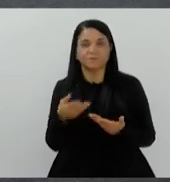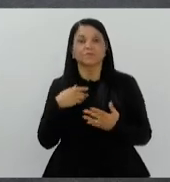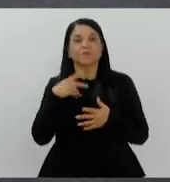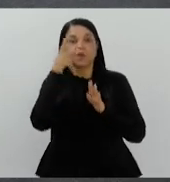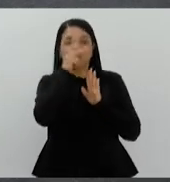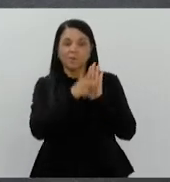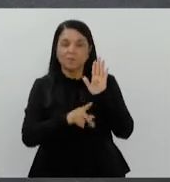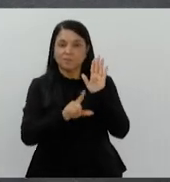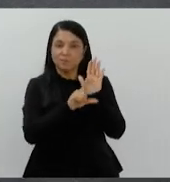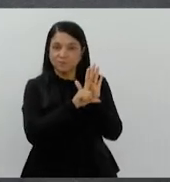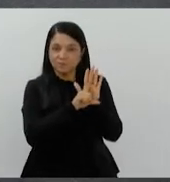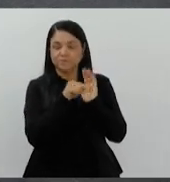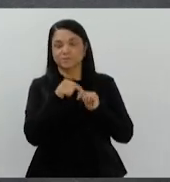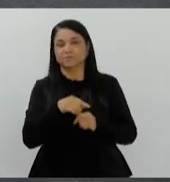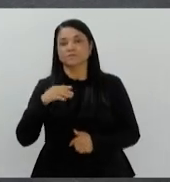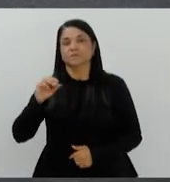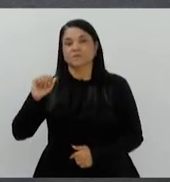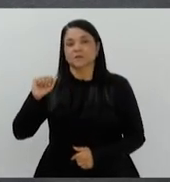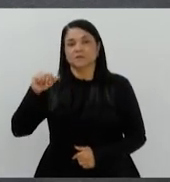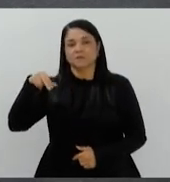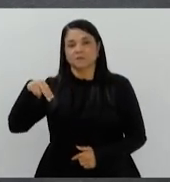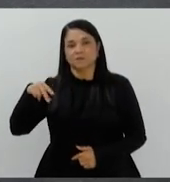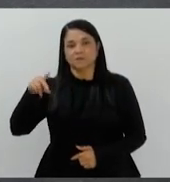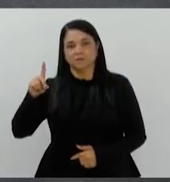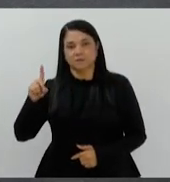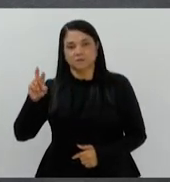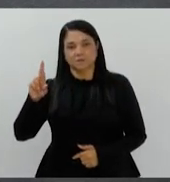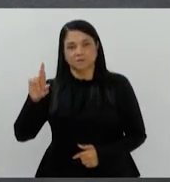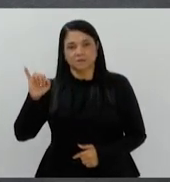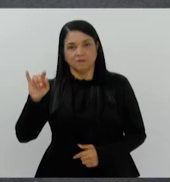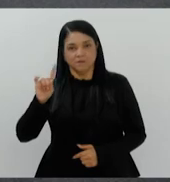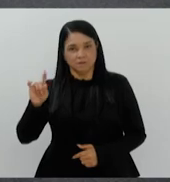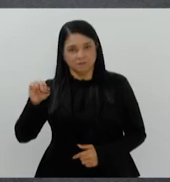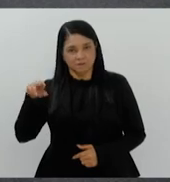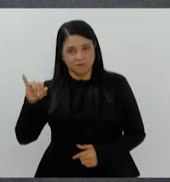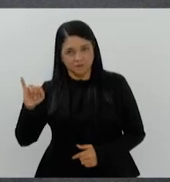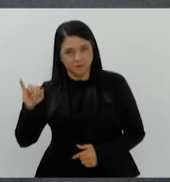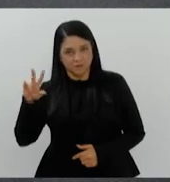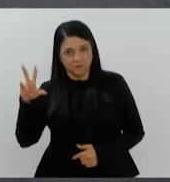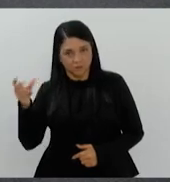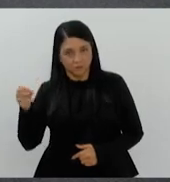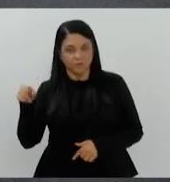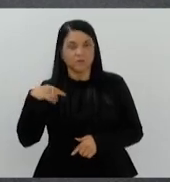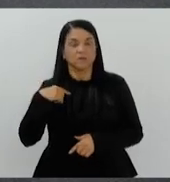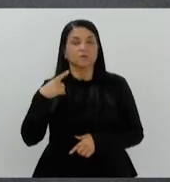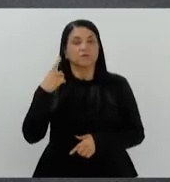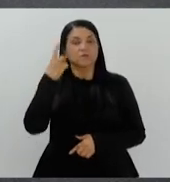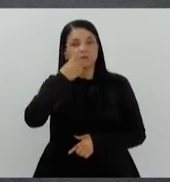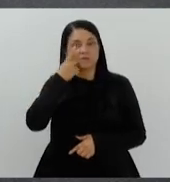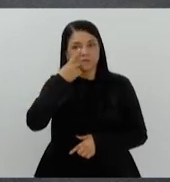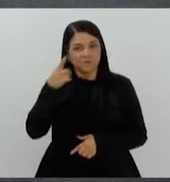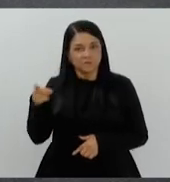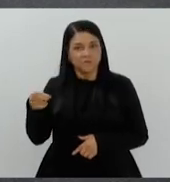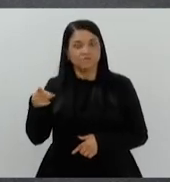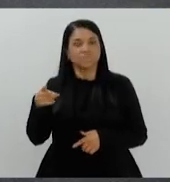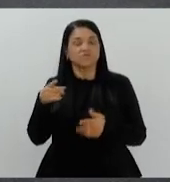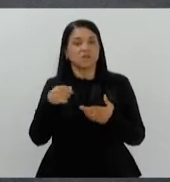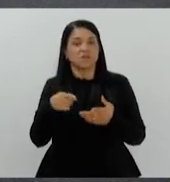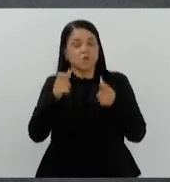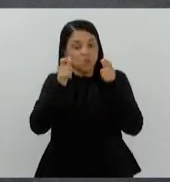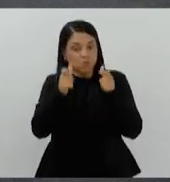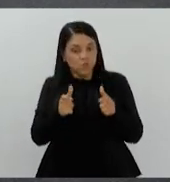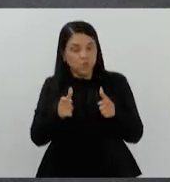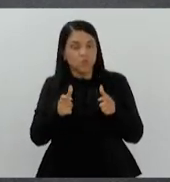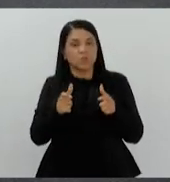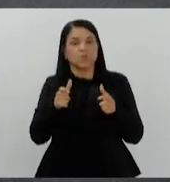Andrezinho Siciliano, aparentemente é um projeto simples. Declara um reduto cultural do Choro, Alfredo da